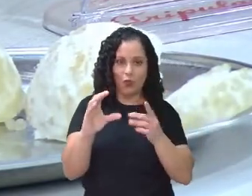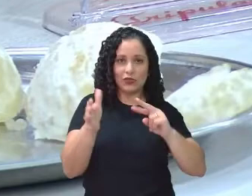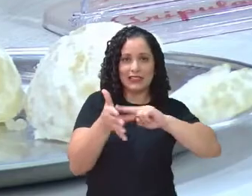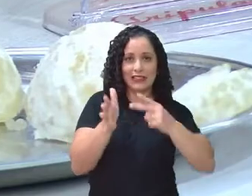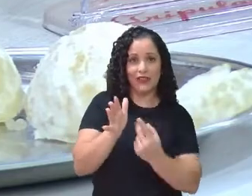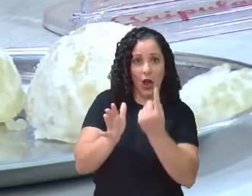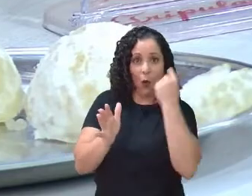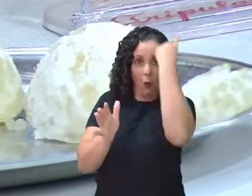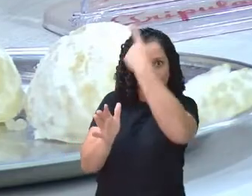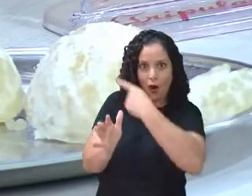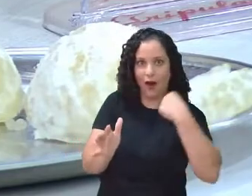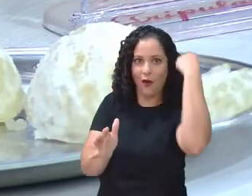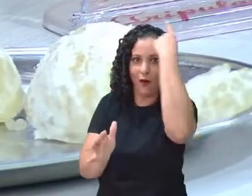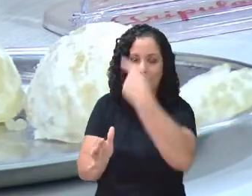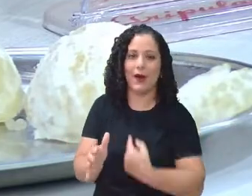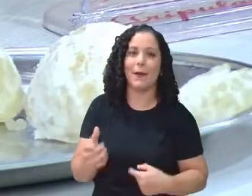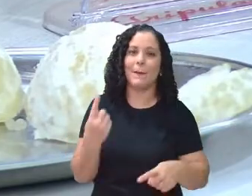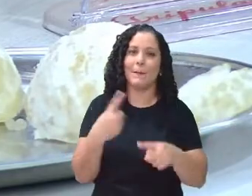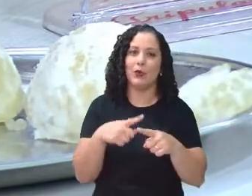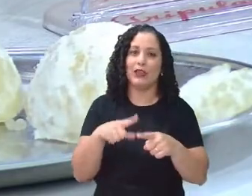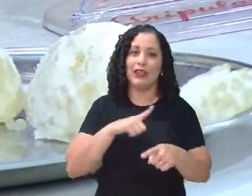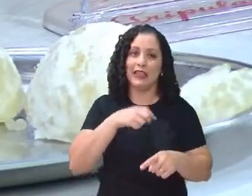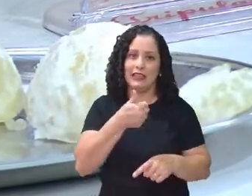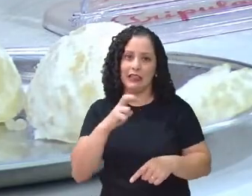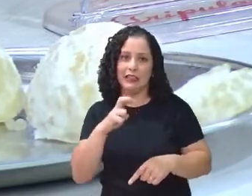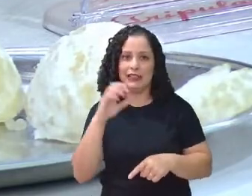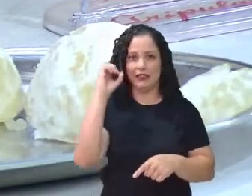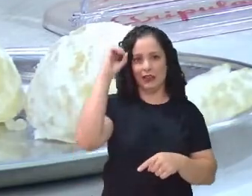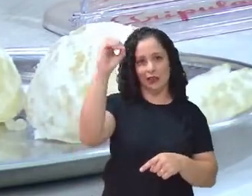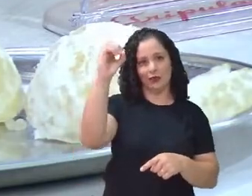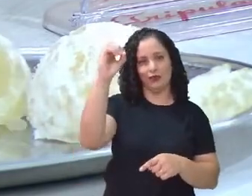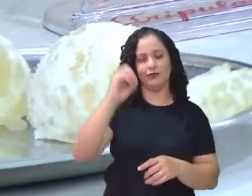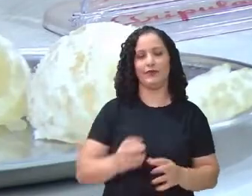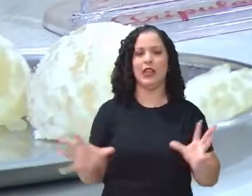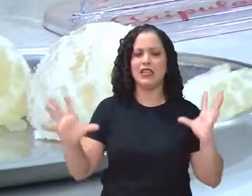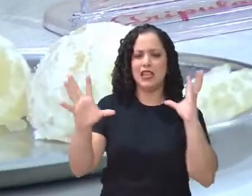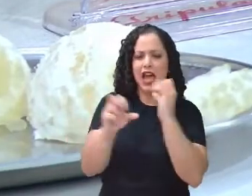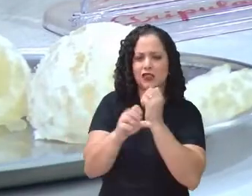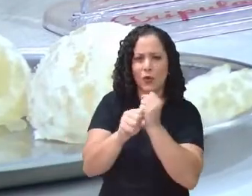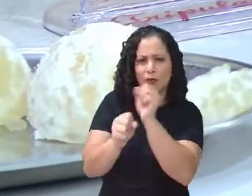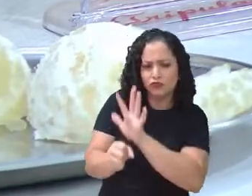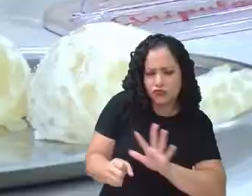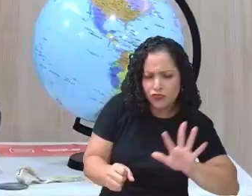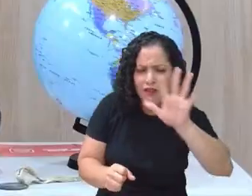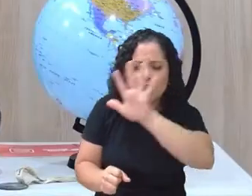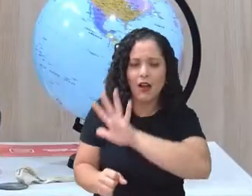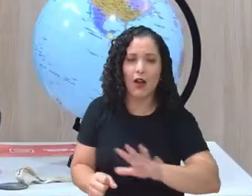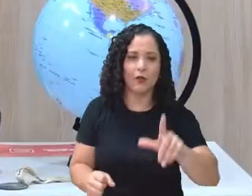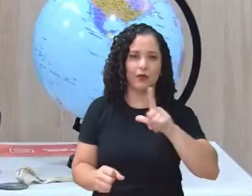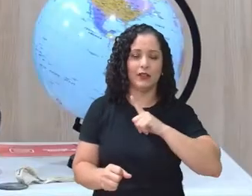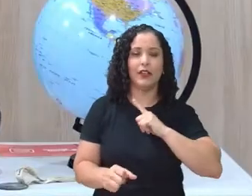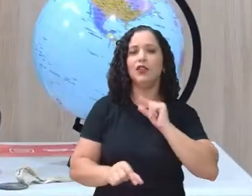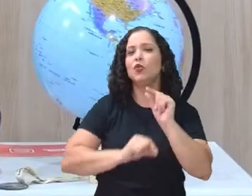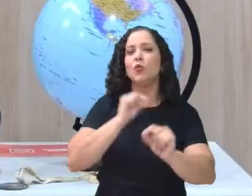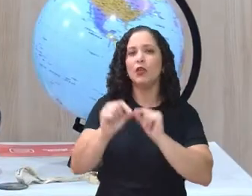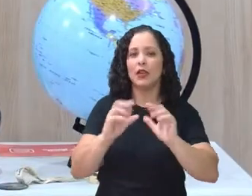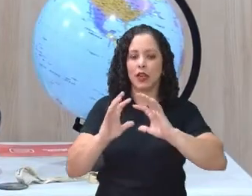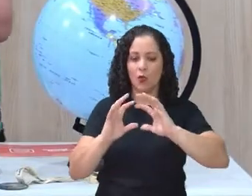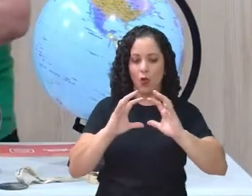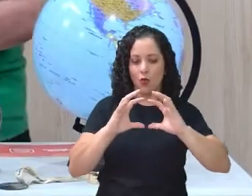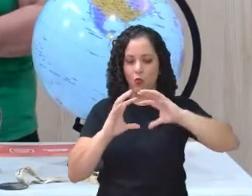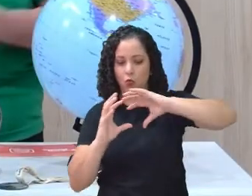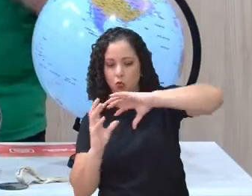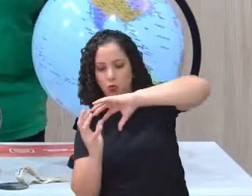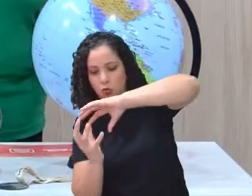tem aproximadamente 15 graus. E aí, a soma de todos eles, nós vamos ter uma volta completa, que